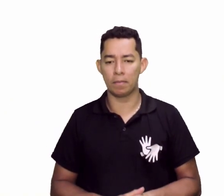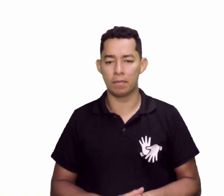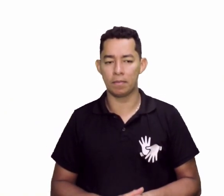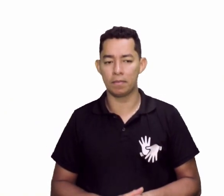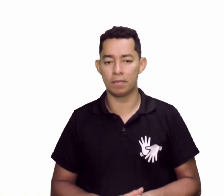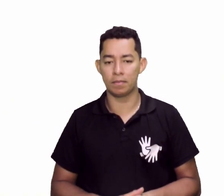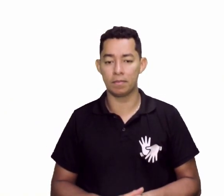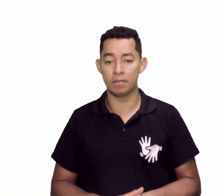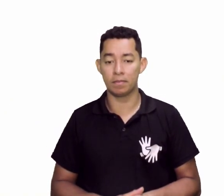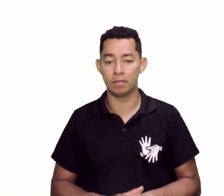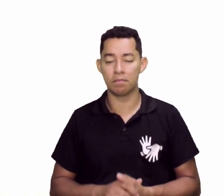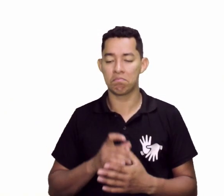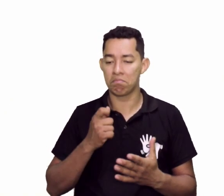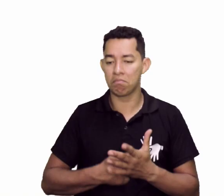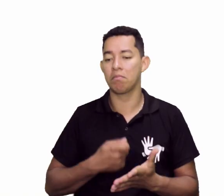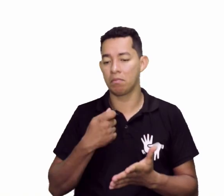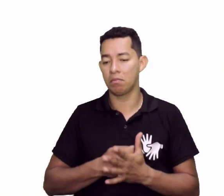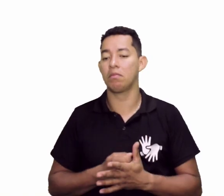muito pauleira, né, gente?